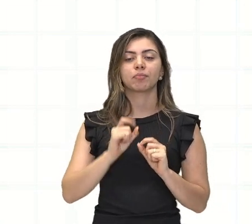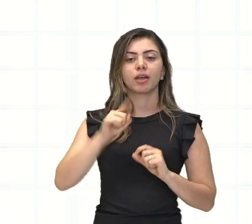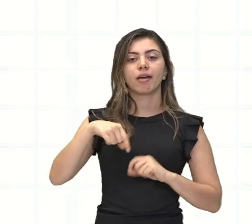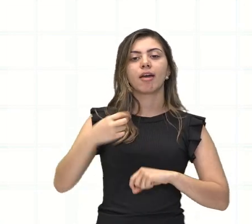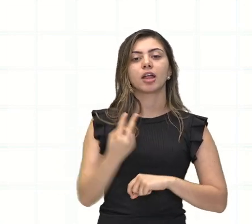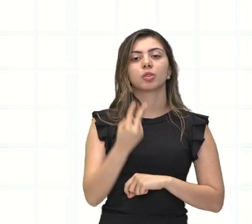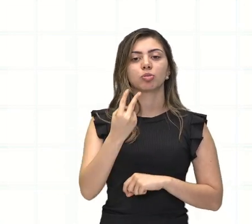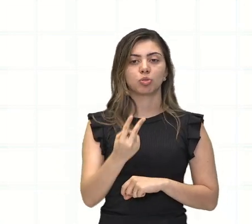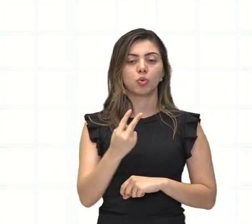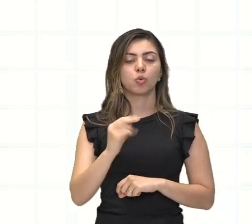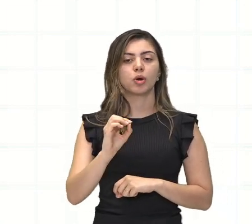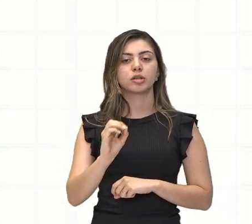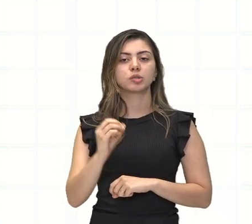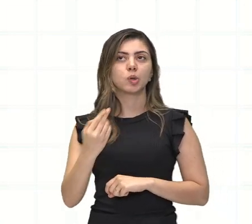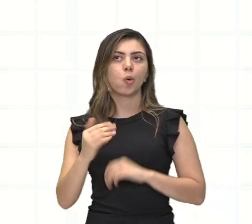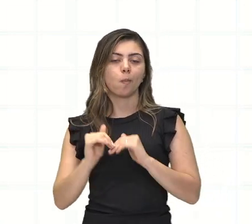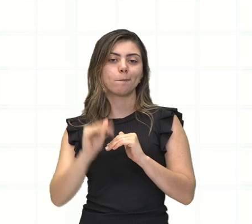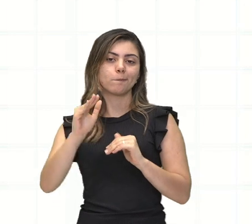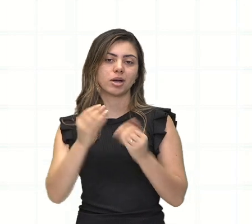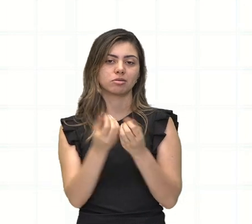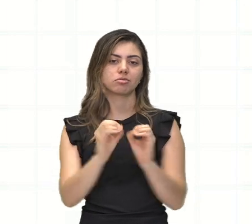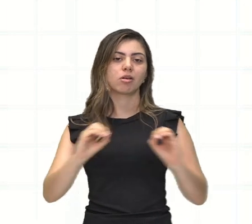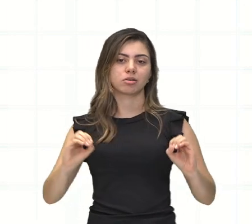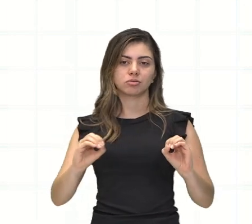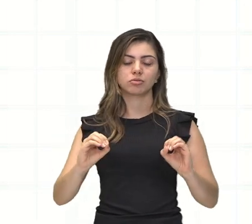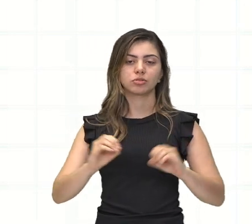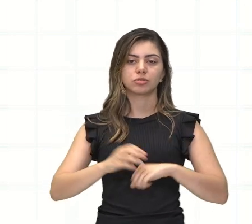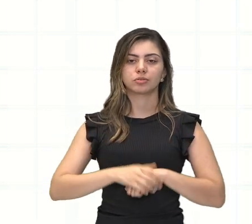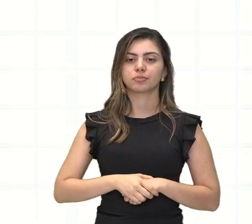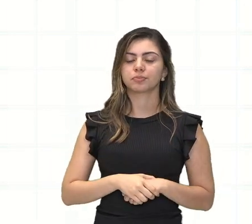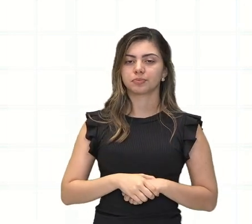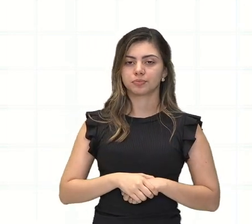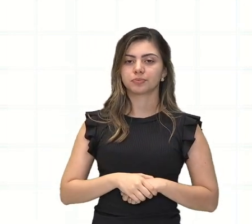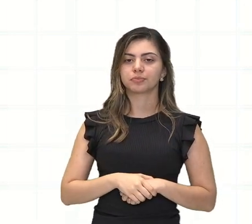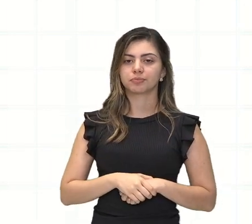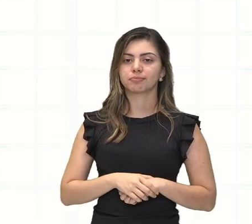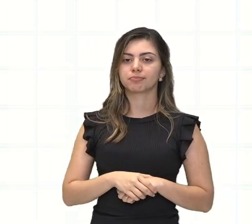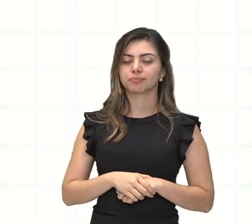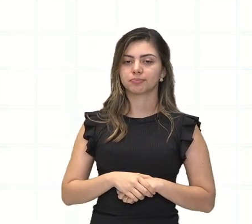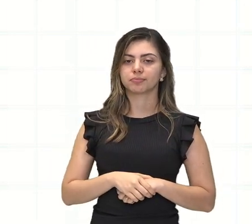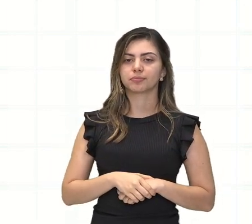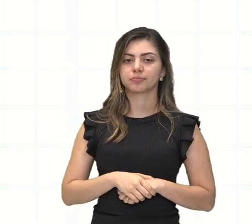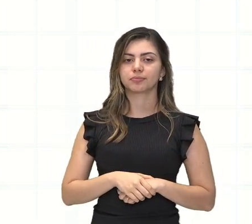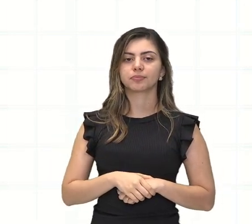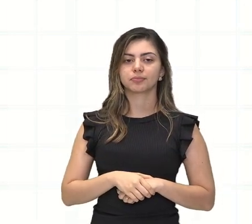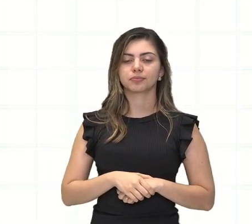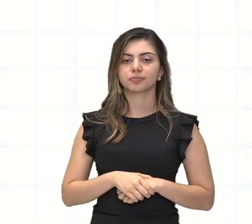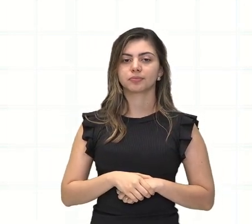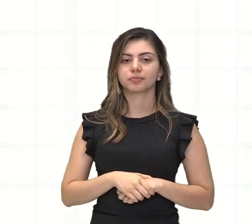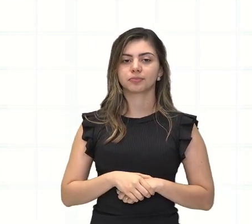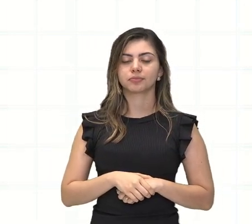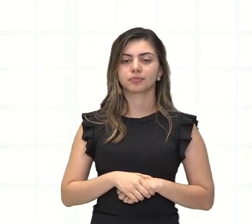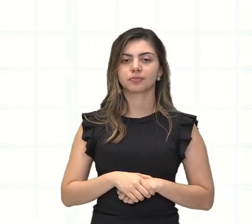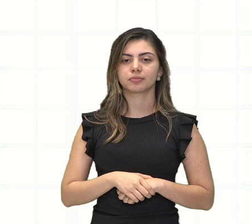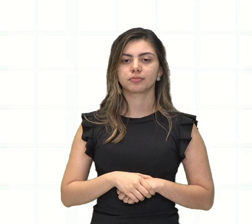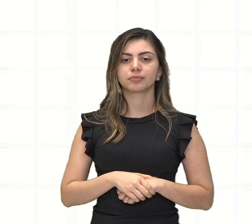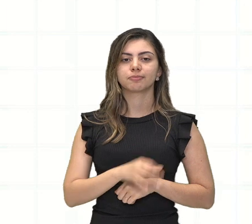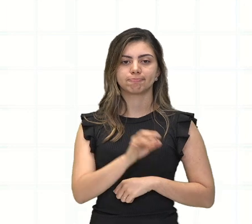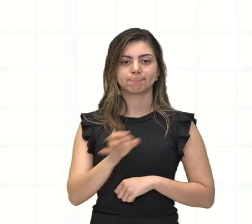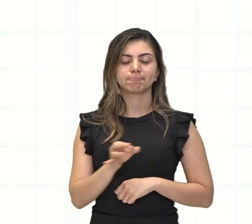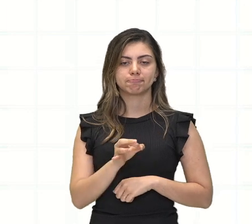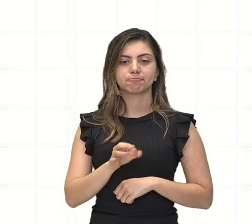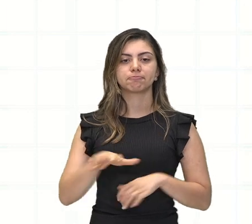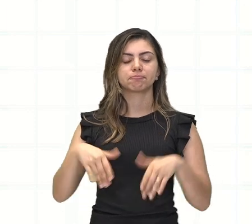por duas, né? Ou mais orações,